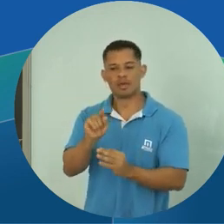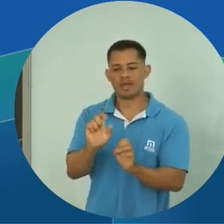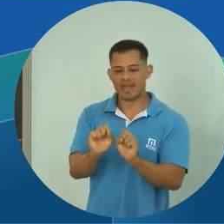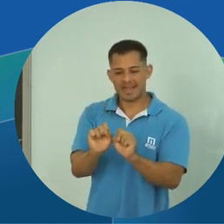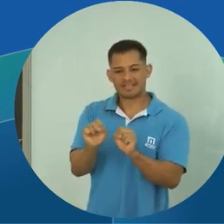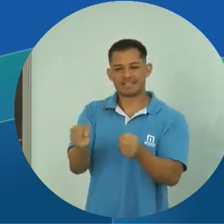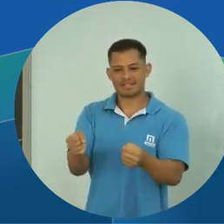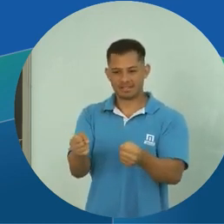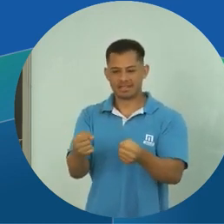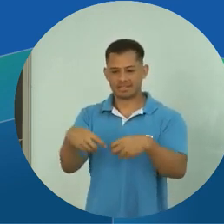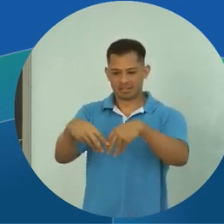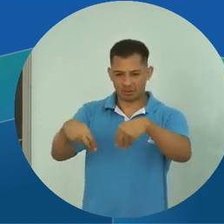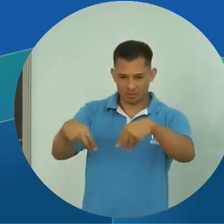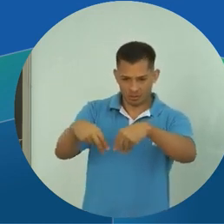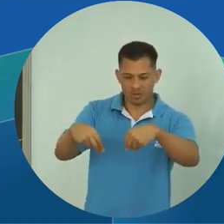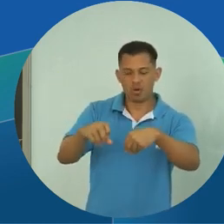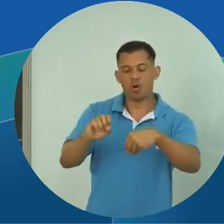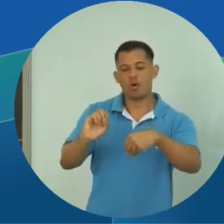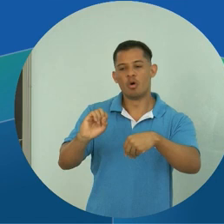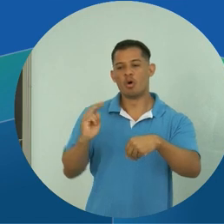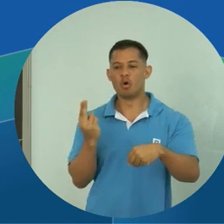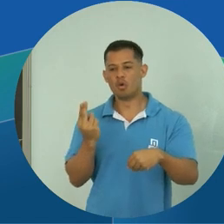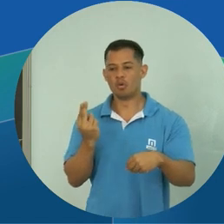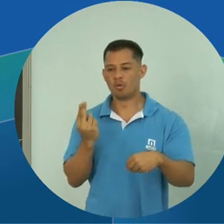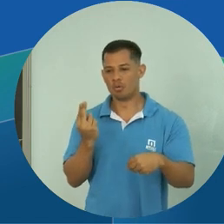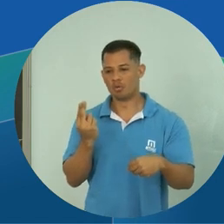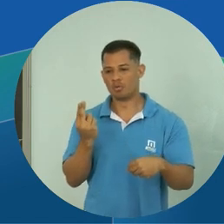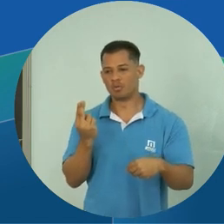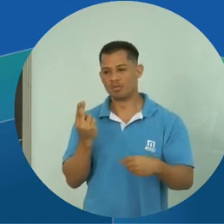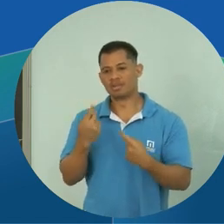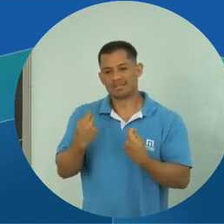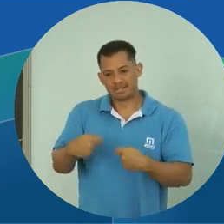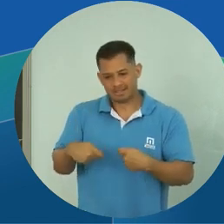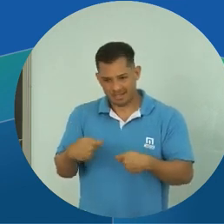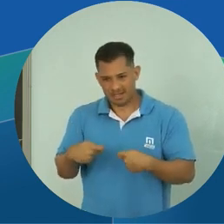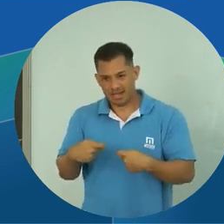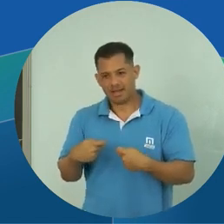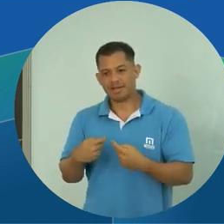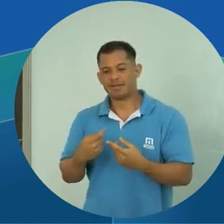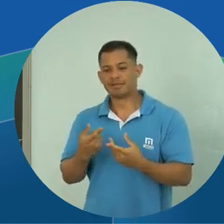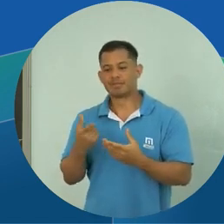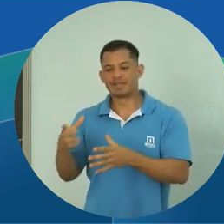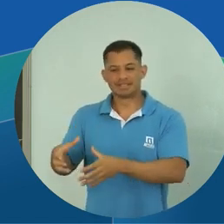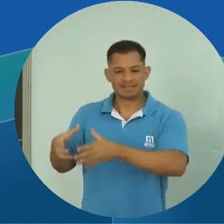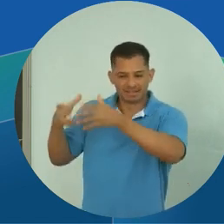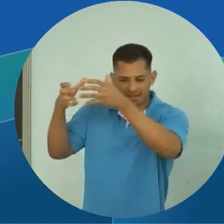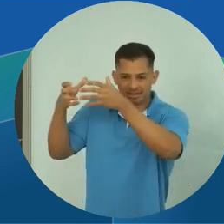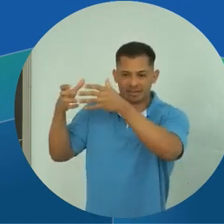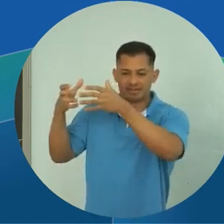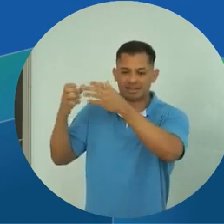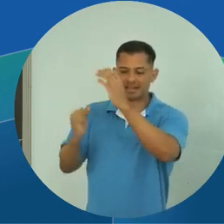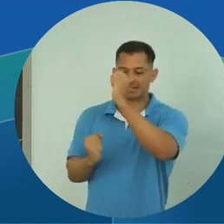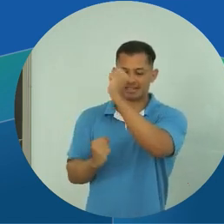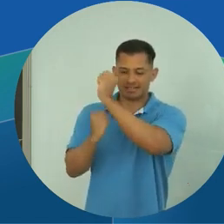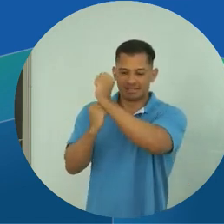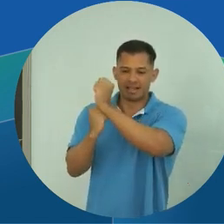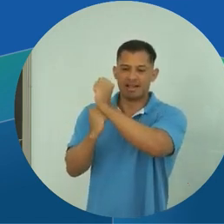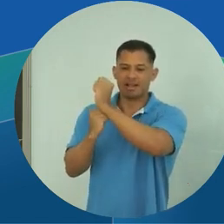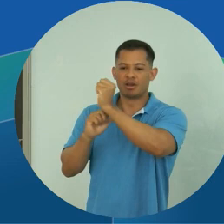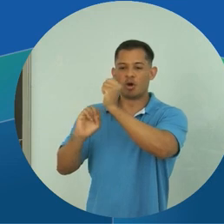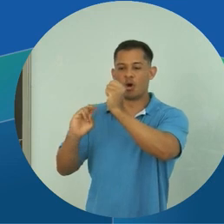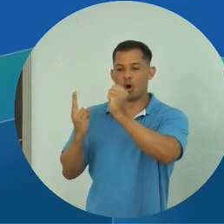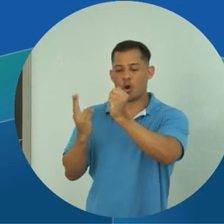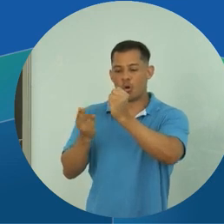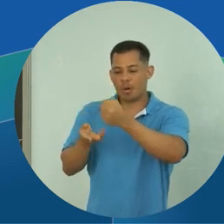do solo, ou, se necessário, estacas ou bases resistentes para a